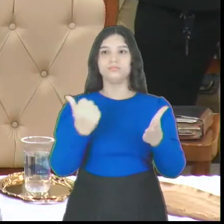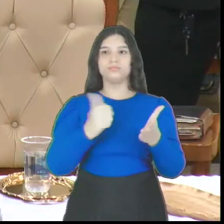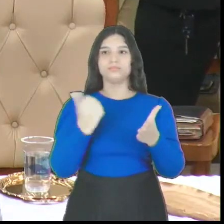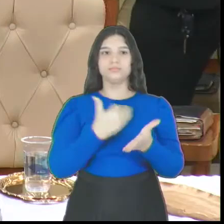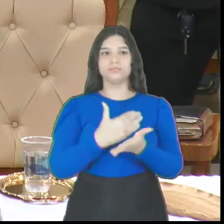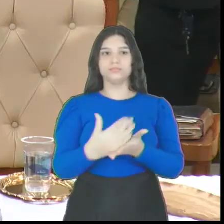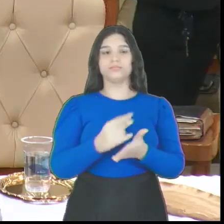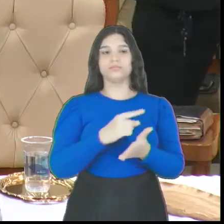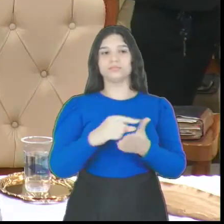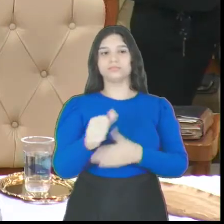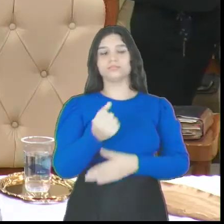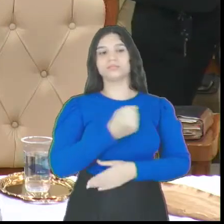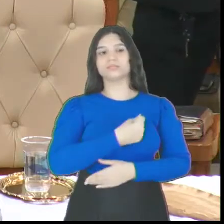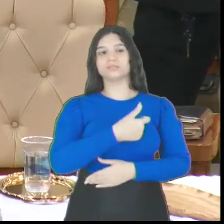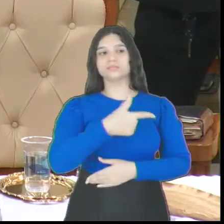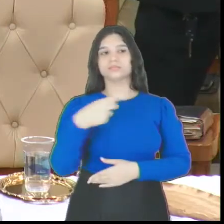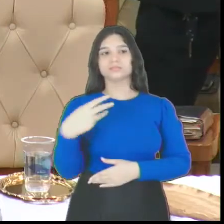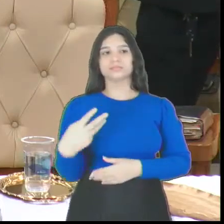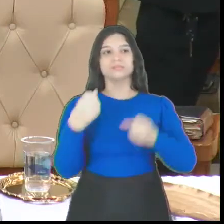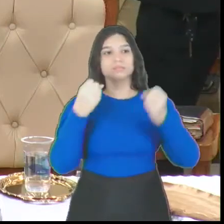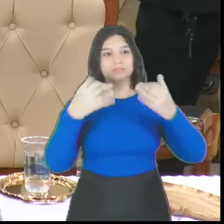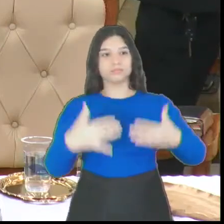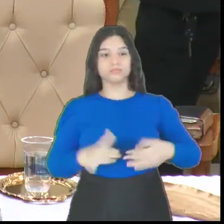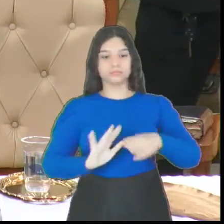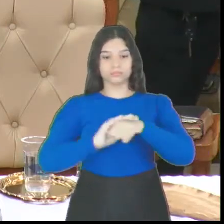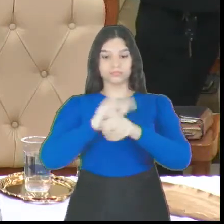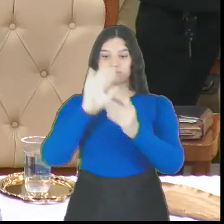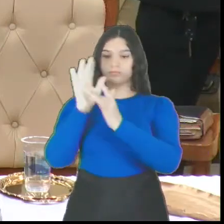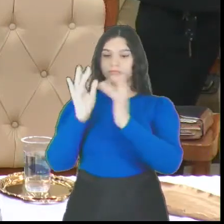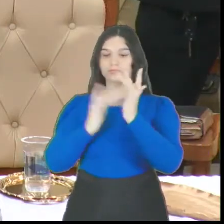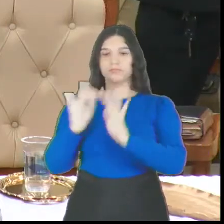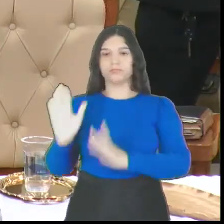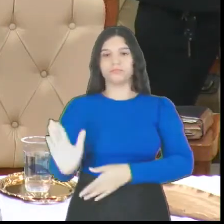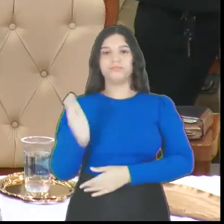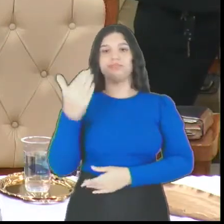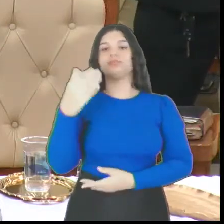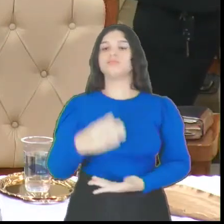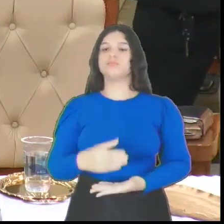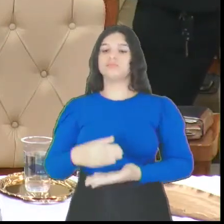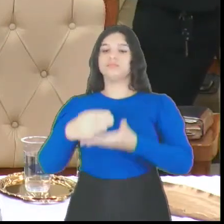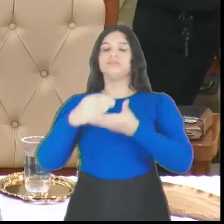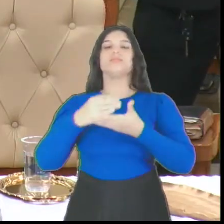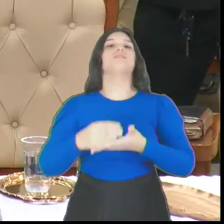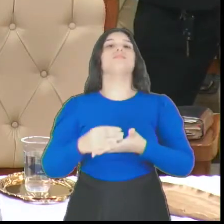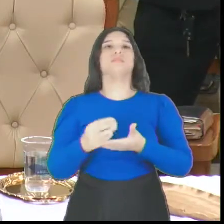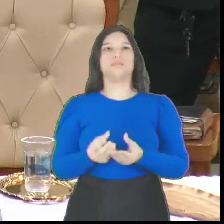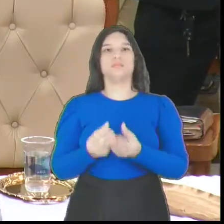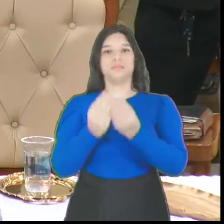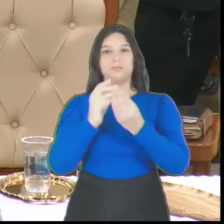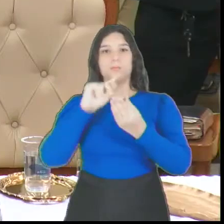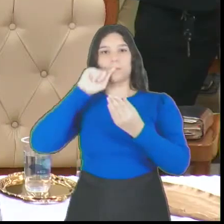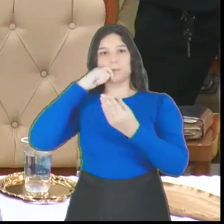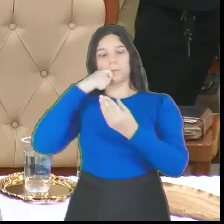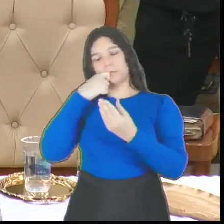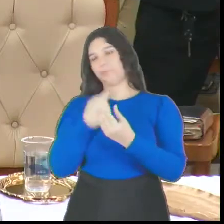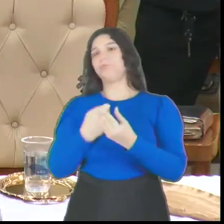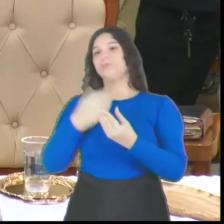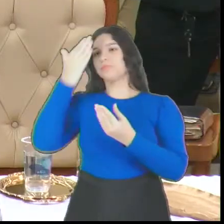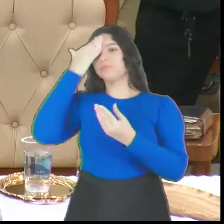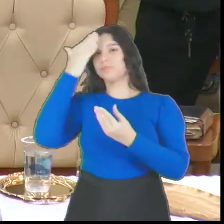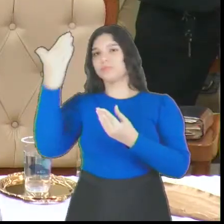versículo 23, ele diz: na noite em que Jesus foi traído, tomou o pão, tendo dado graças, o partiu.